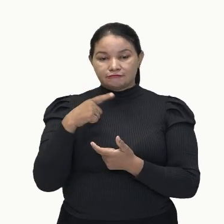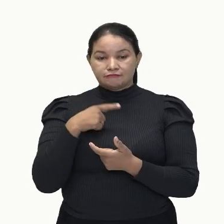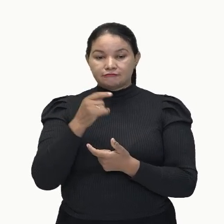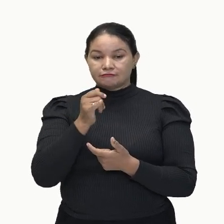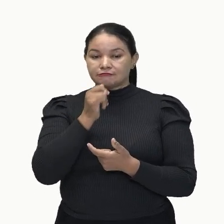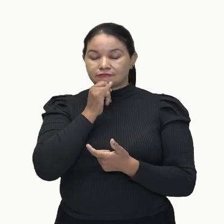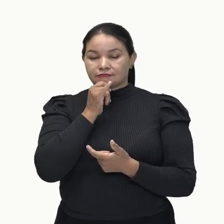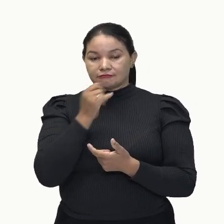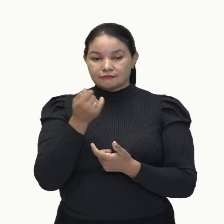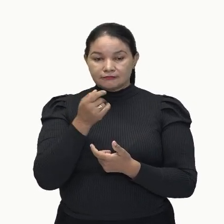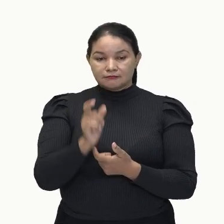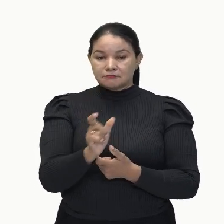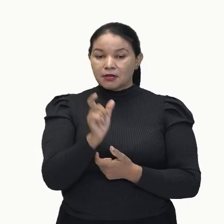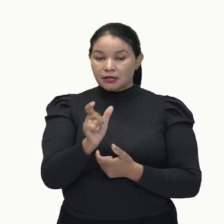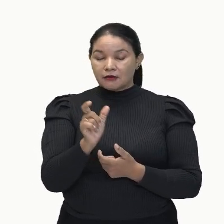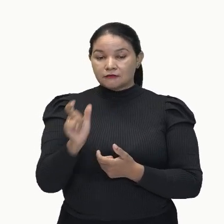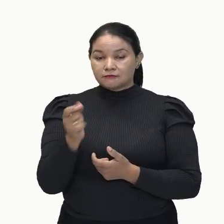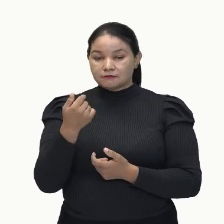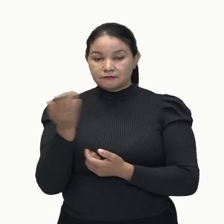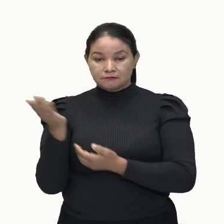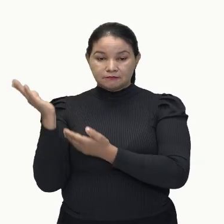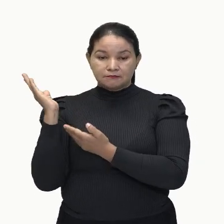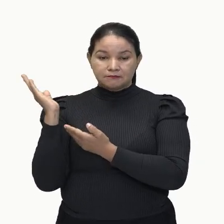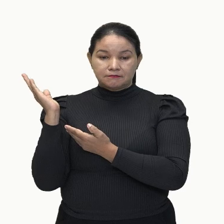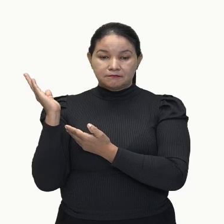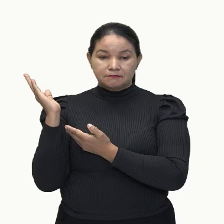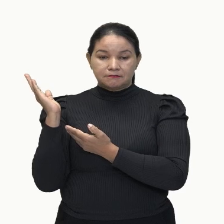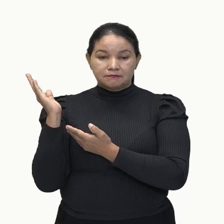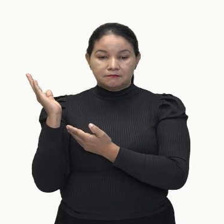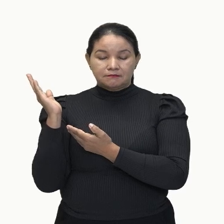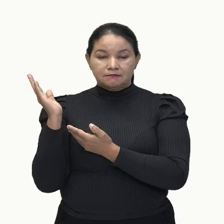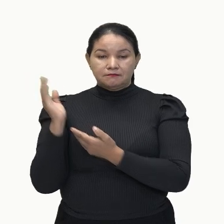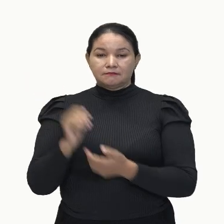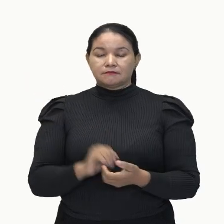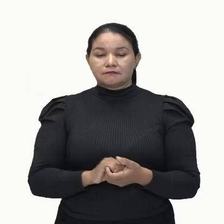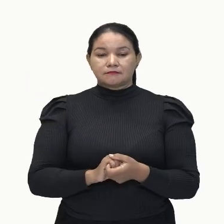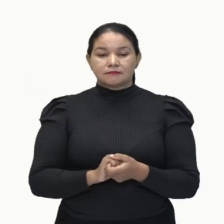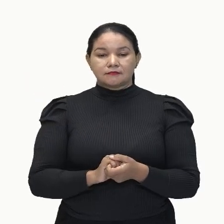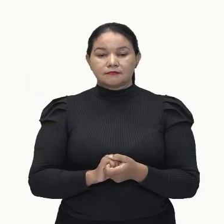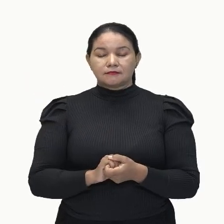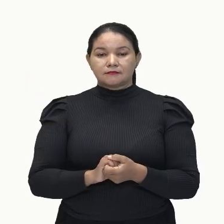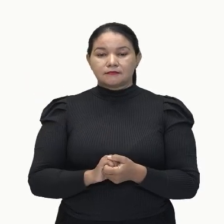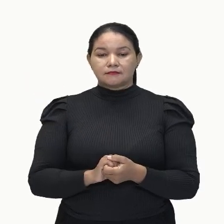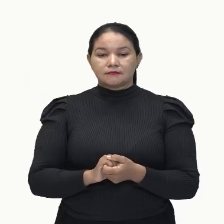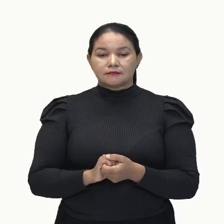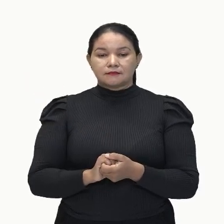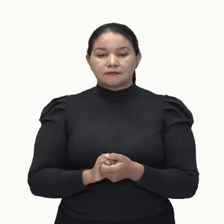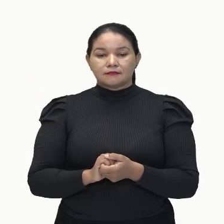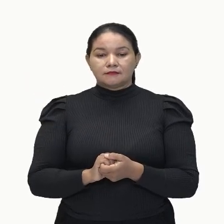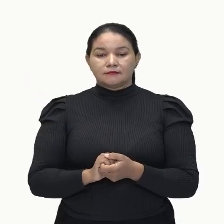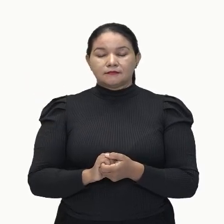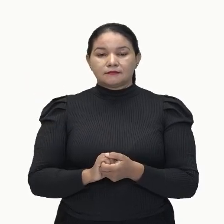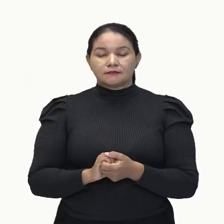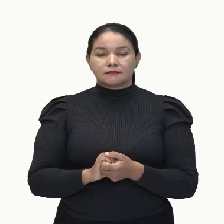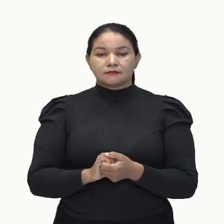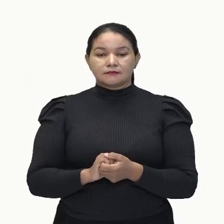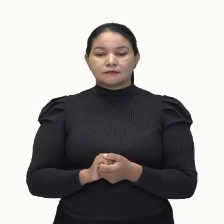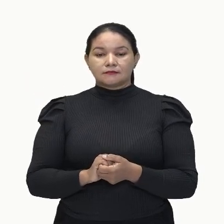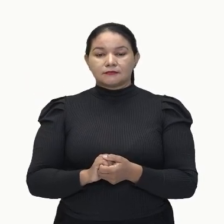Record recordando olha te são pronomes e o verbo Recordar